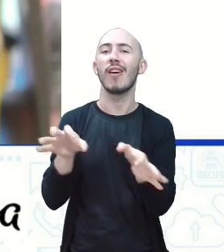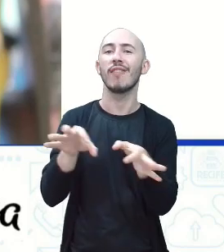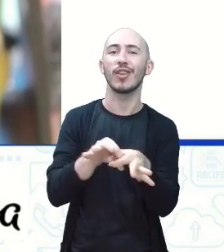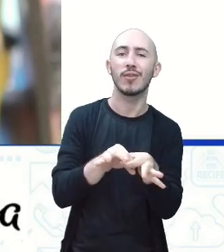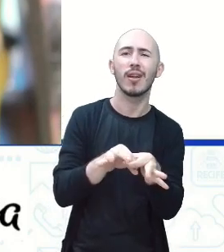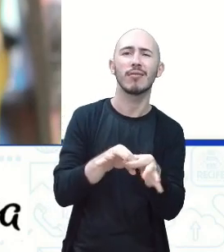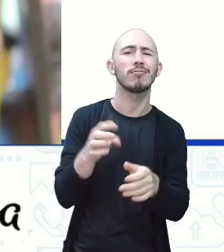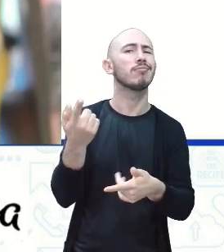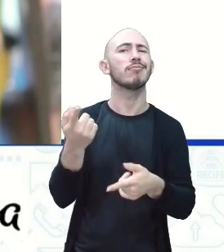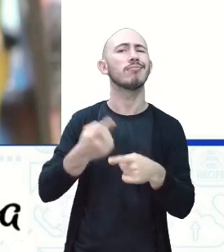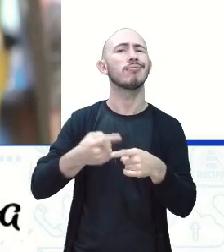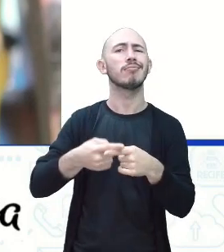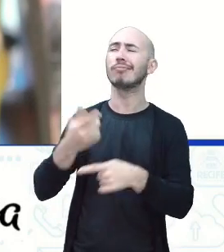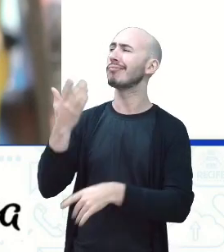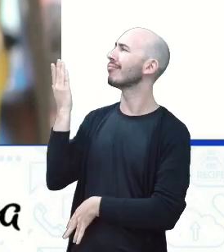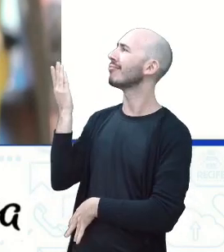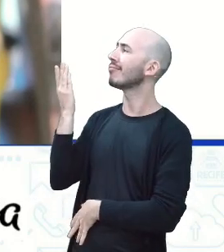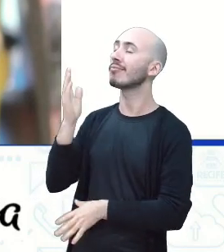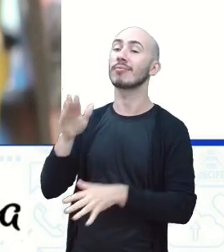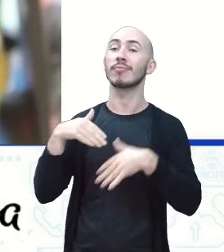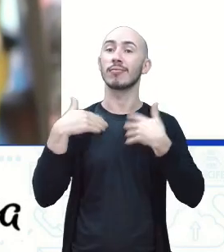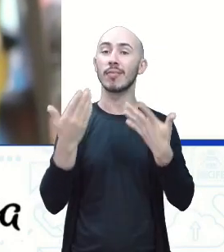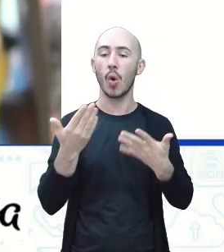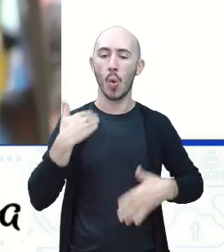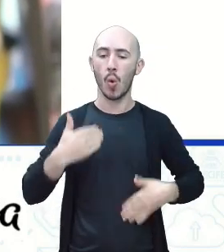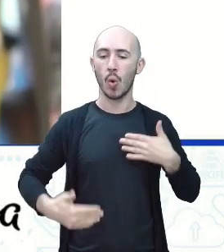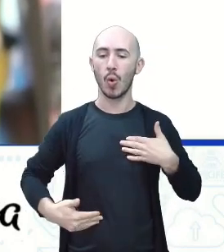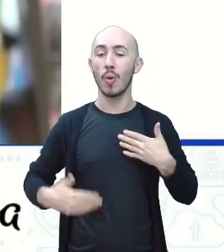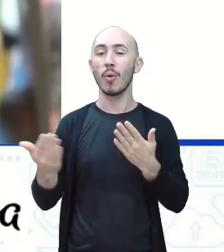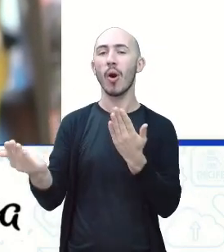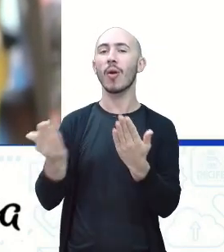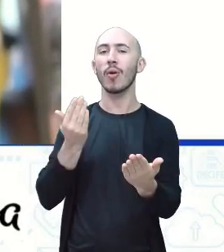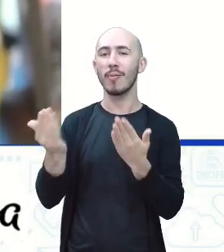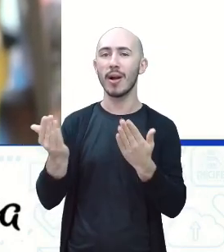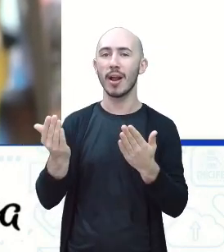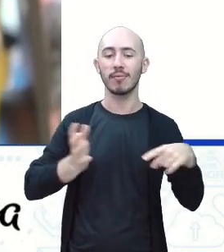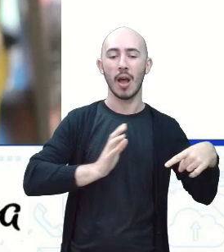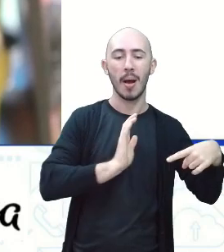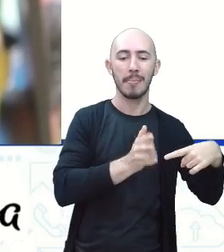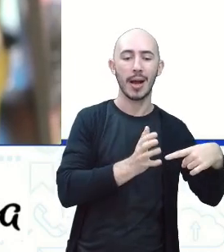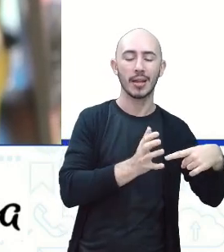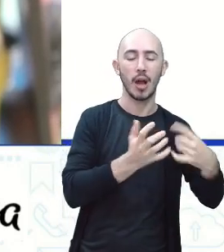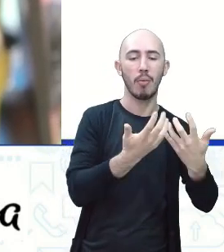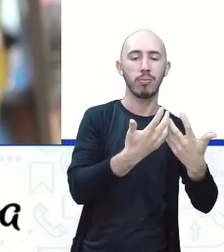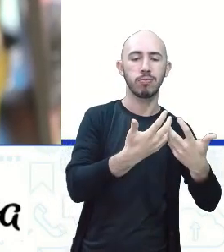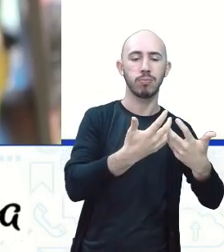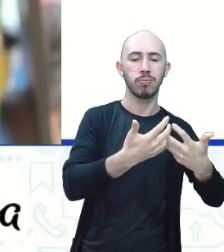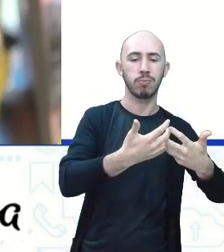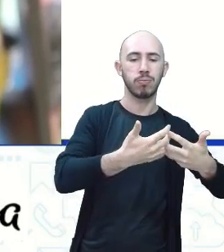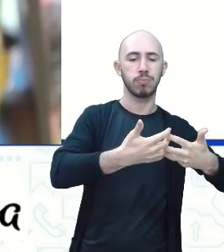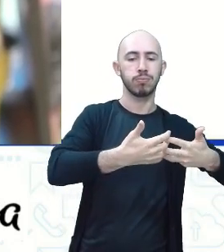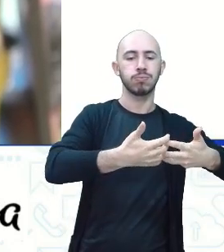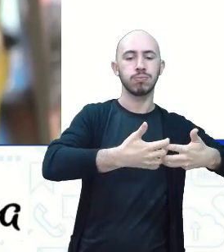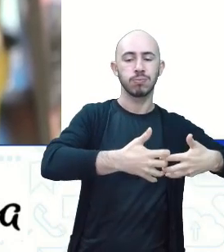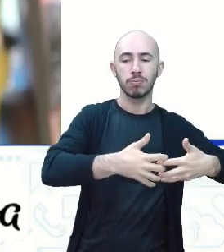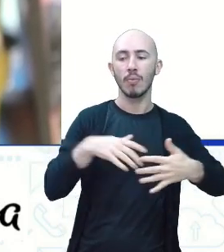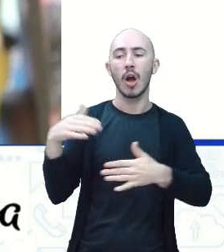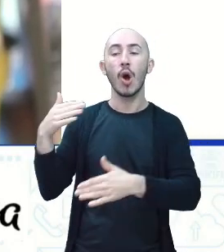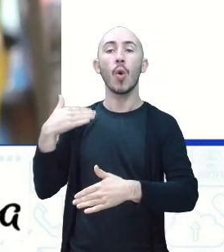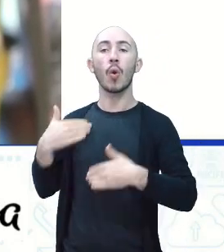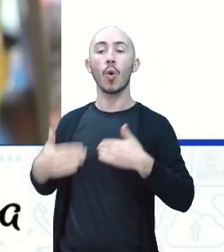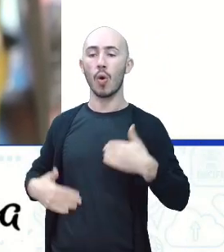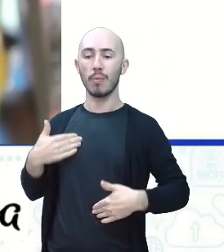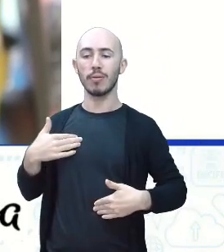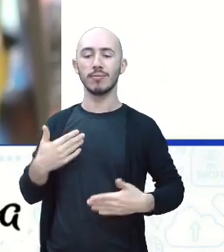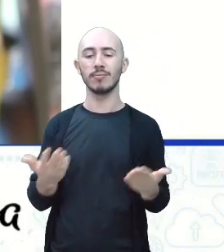mostrando isso? Porque nós podemos comparar o corpo a uma máquina bem complexa, né? Em que ela é perfeita e todas